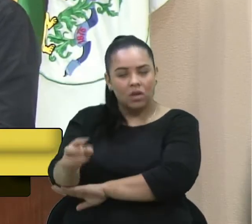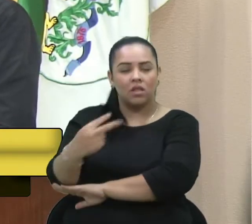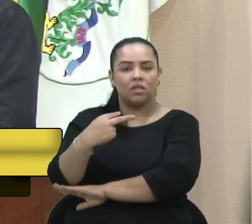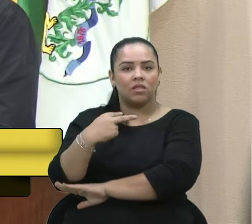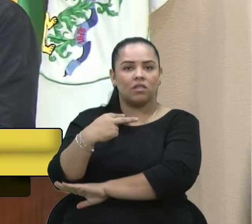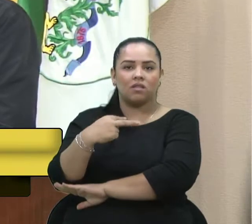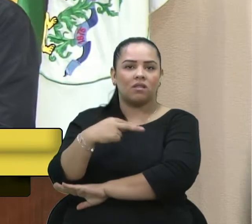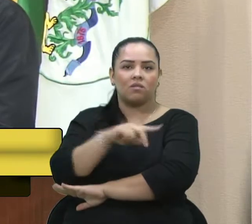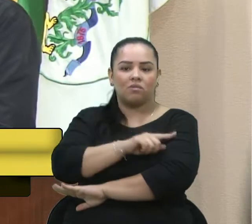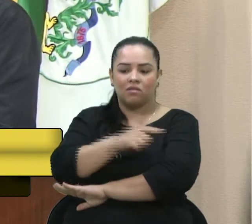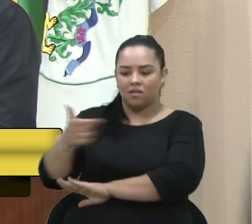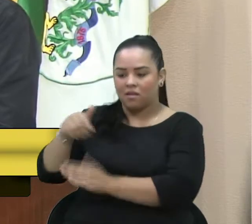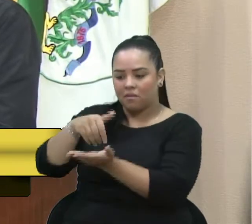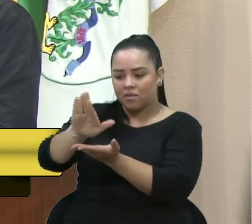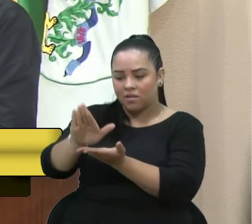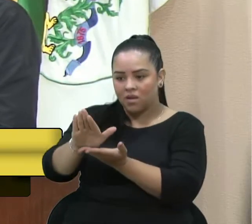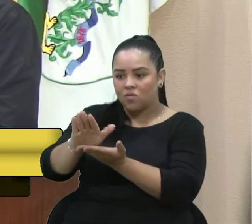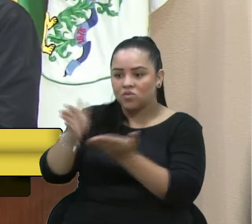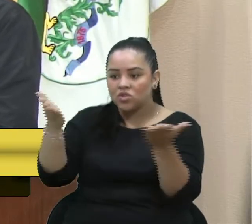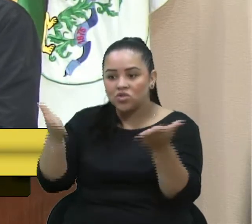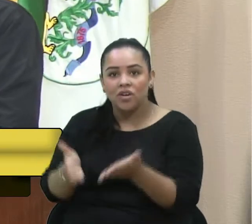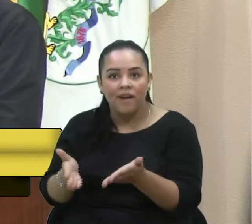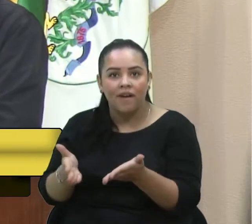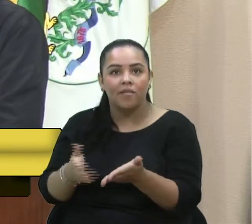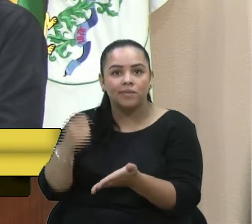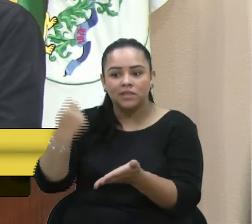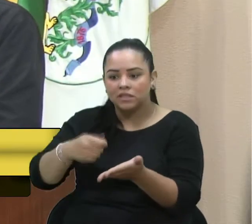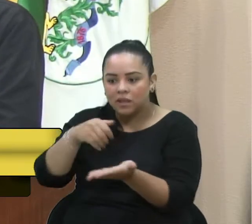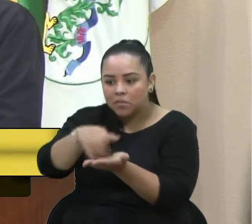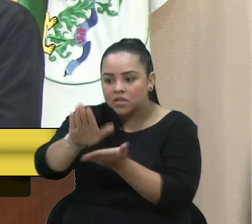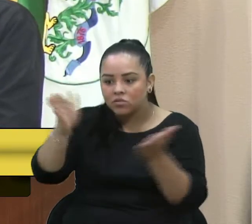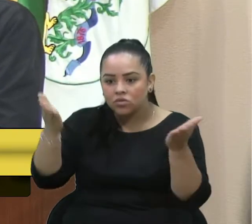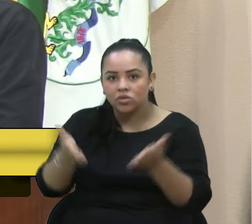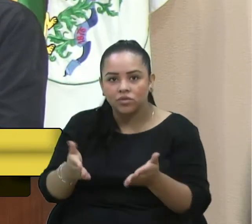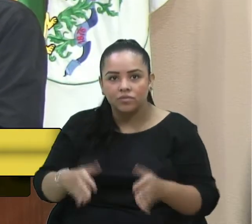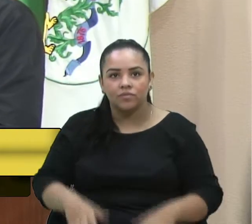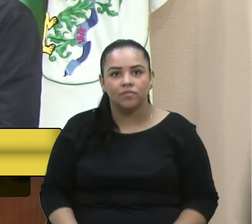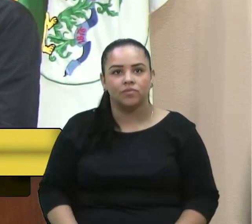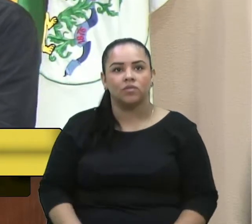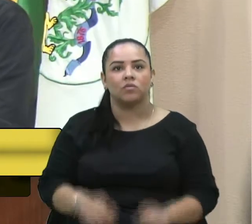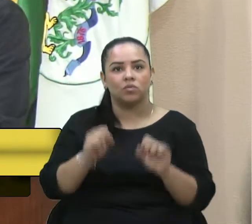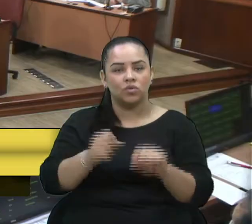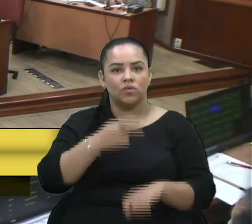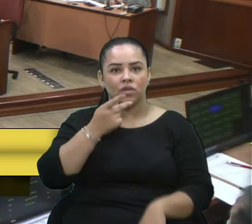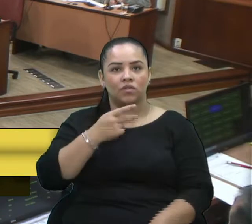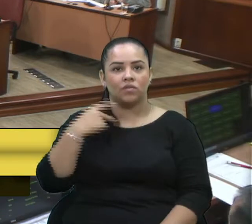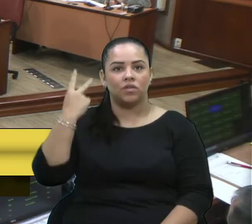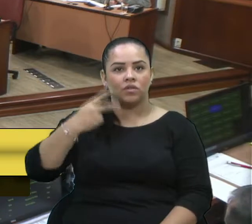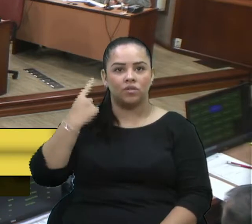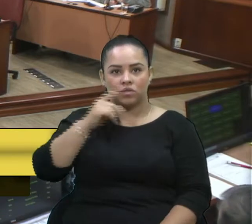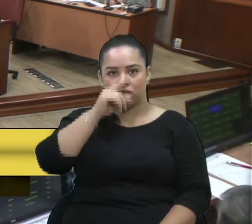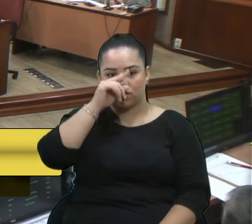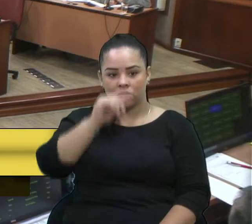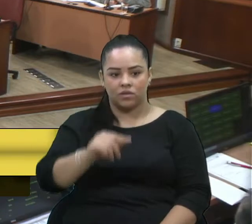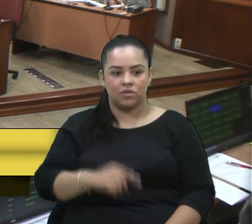afastada imediatamente do quadro da educação. Seu à parte, vereador Fantinel.